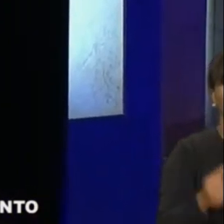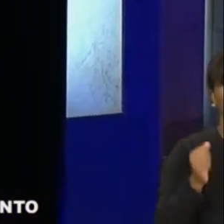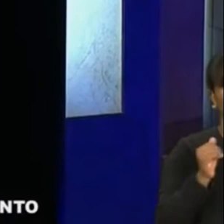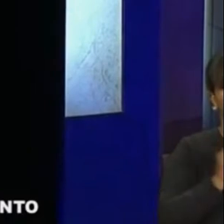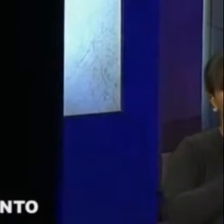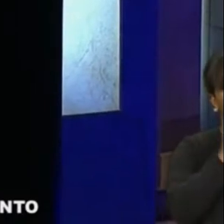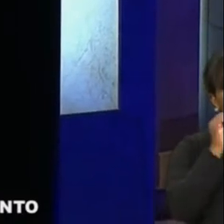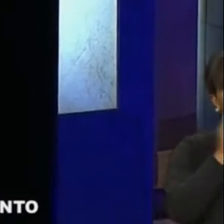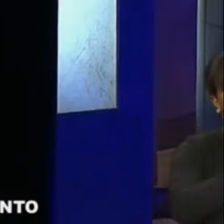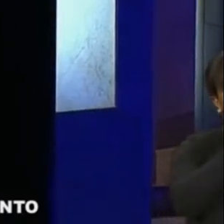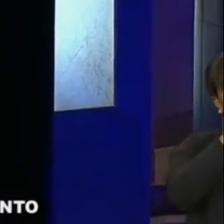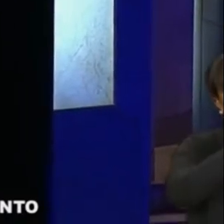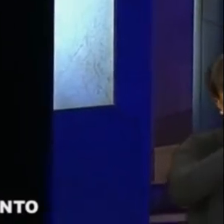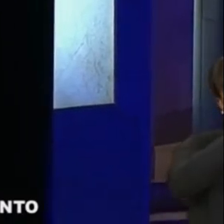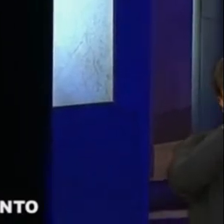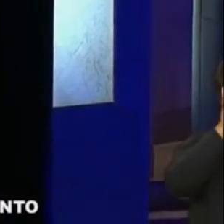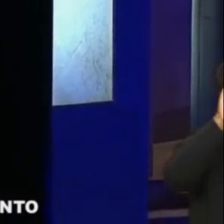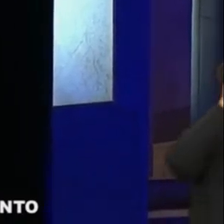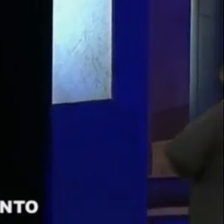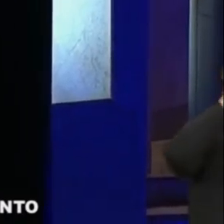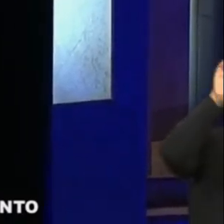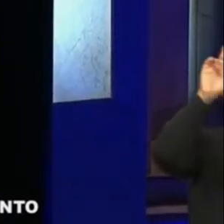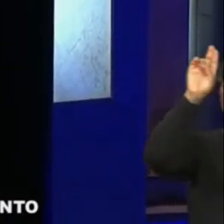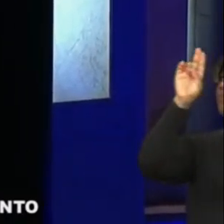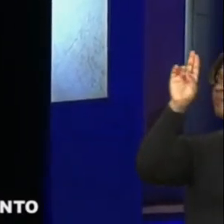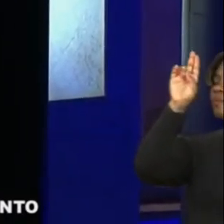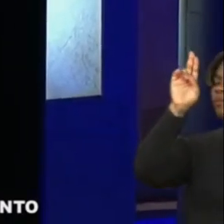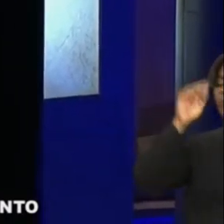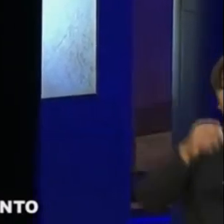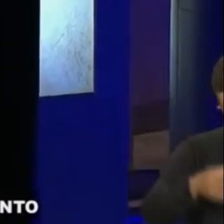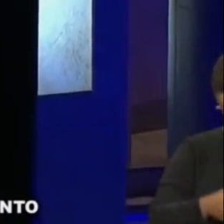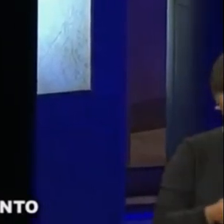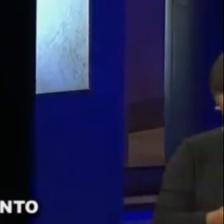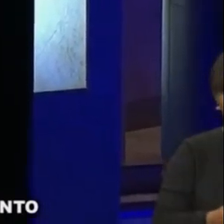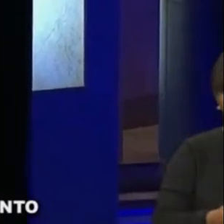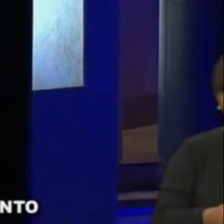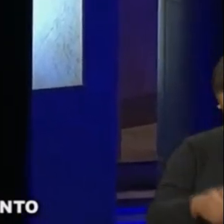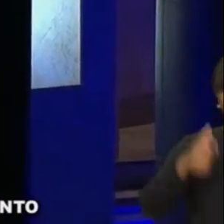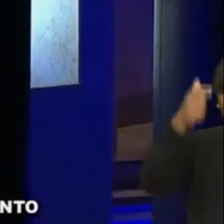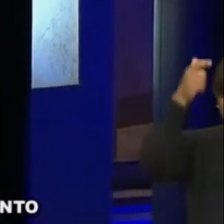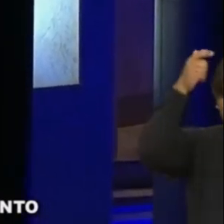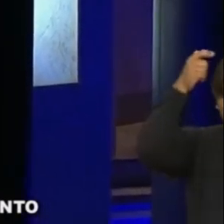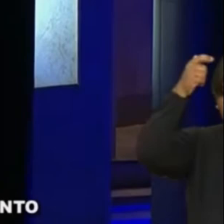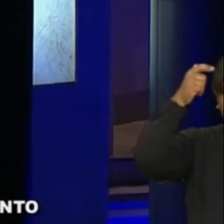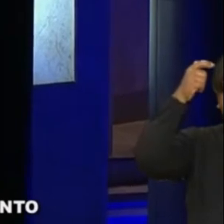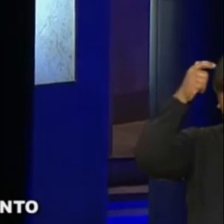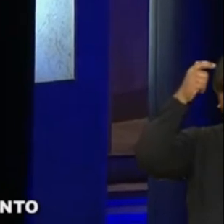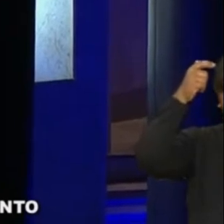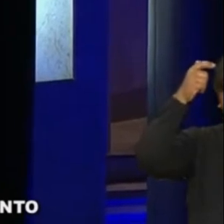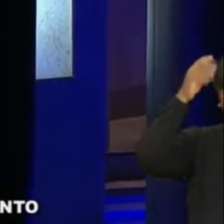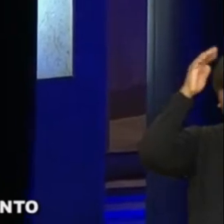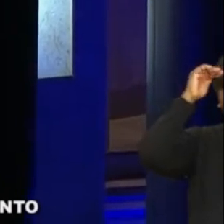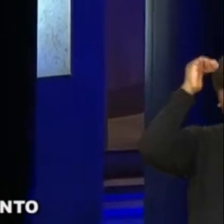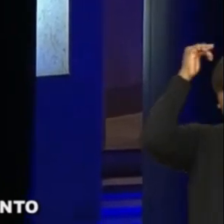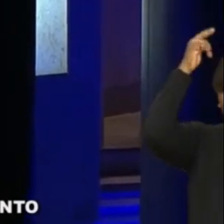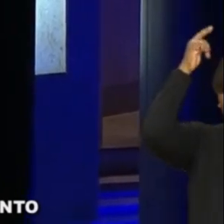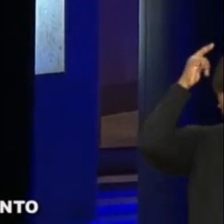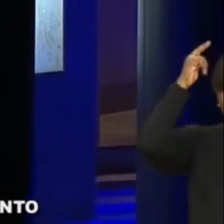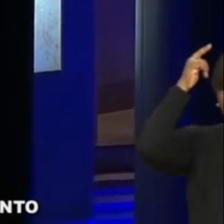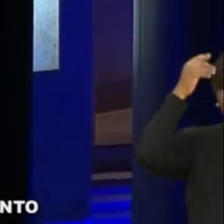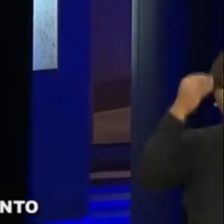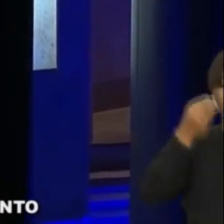Louvado e glorificado seja o teu nome. Ao Rei dos Reis consagro.